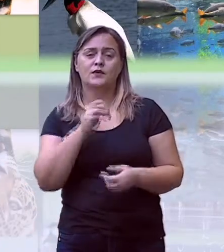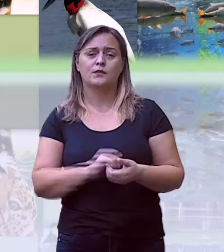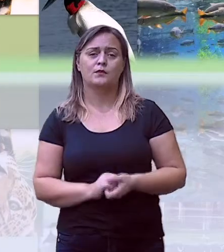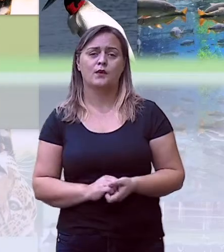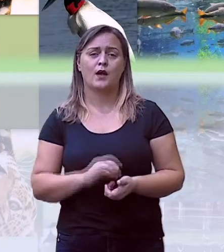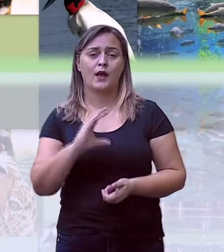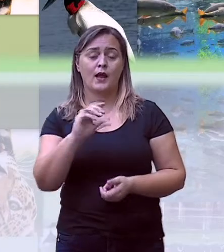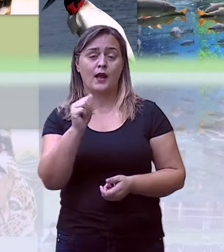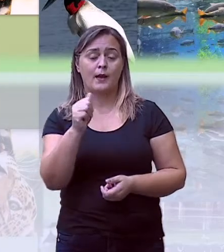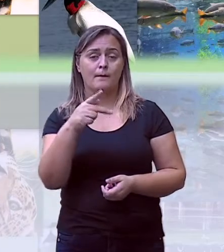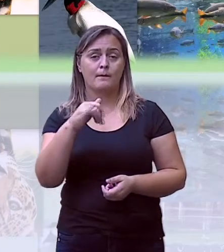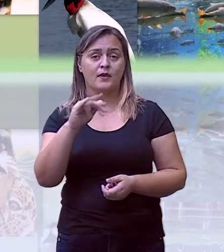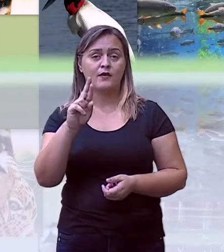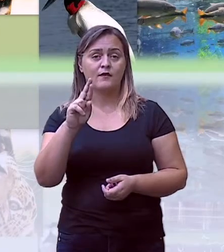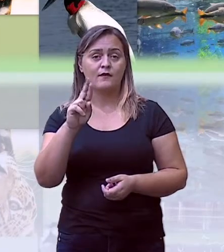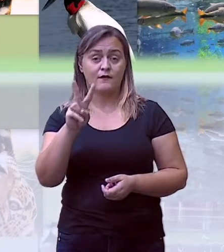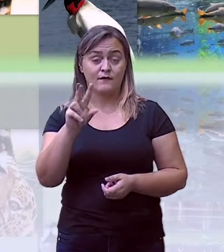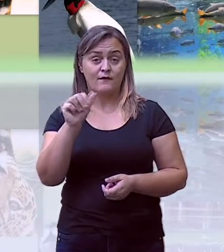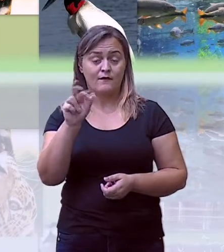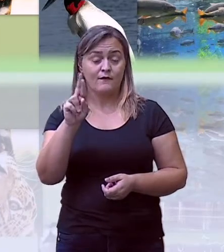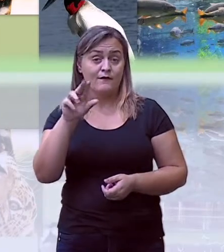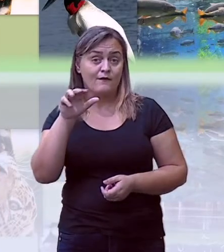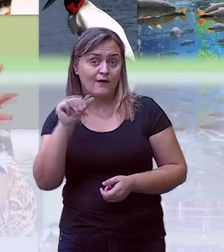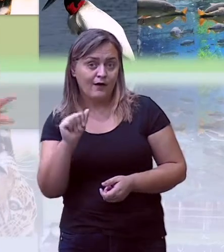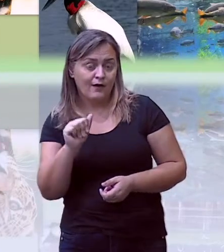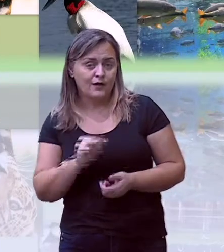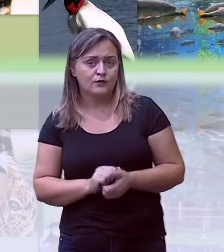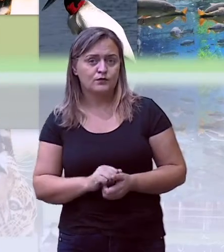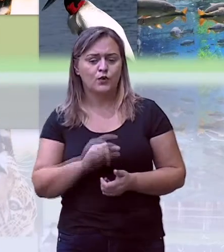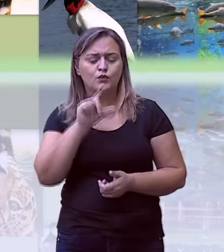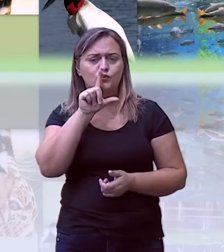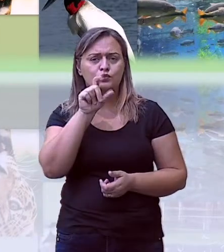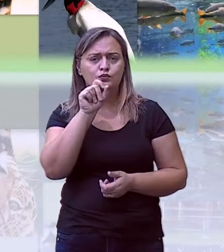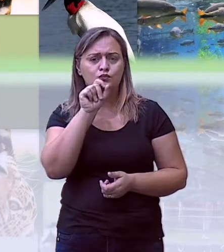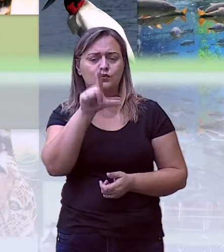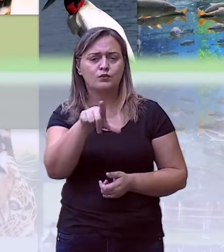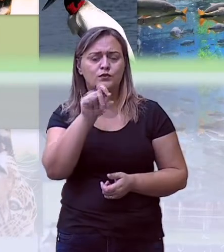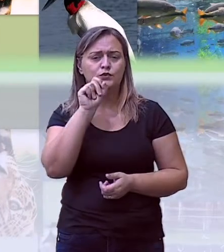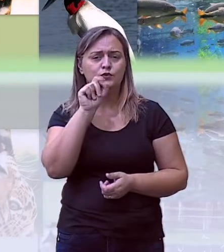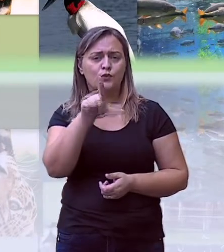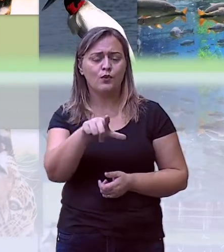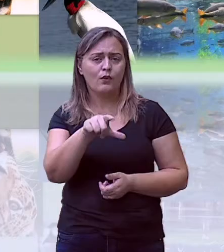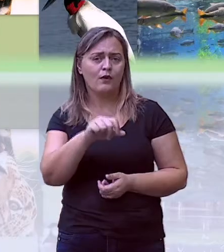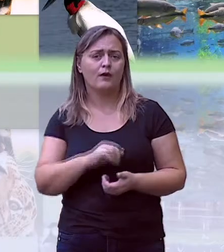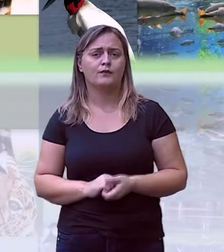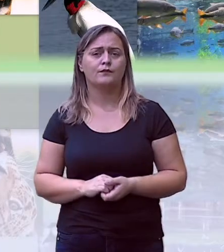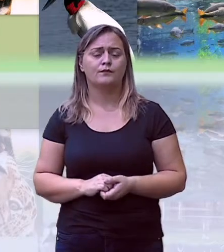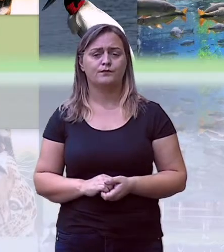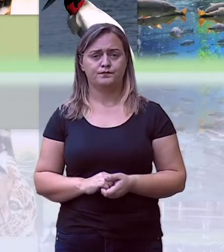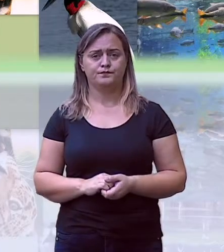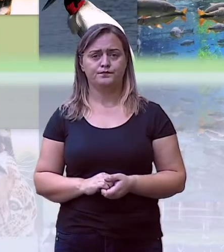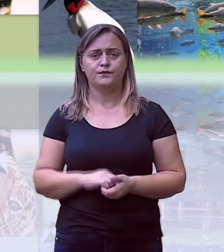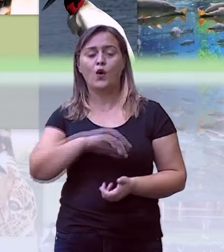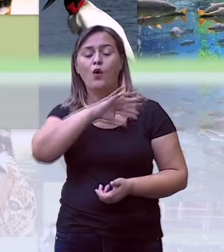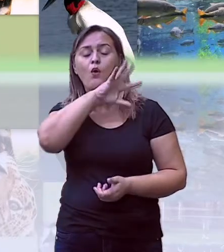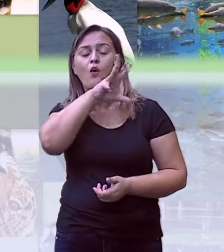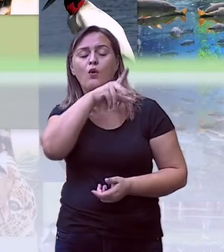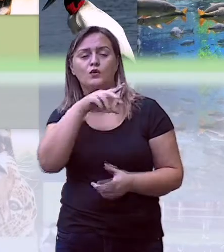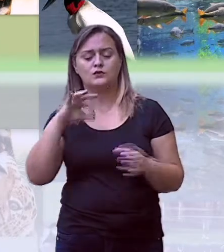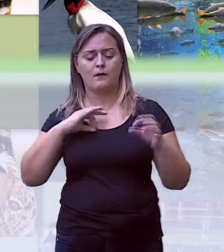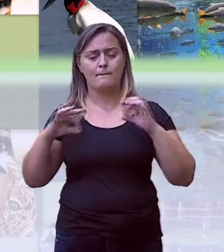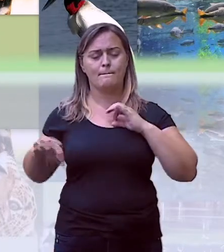tamanduá, cachorro do mato, antas, bicho preguiça, onça pintada, veado